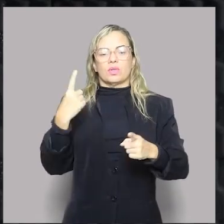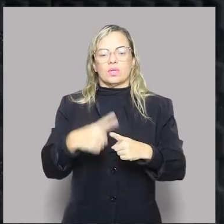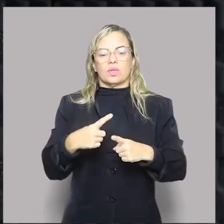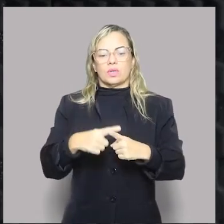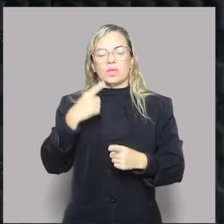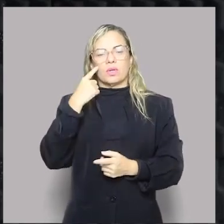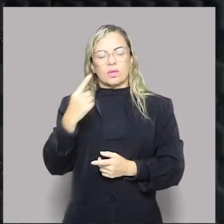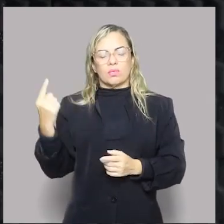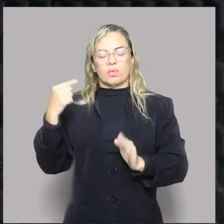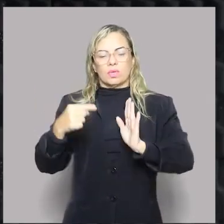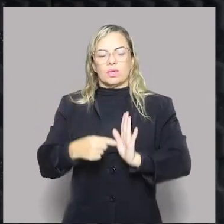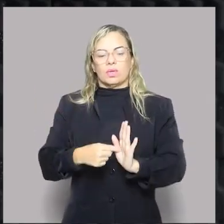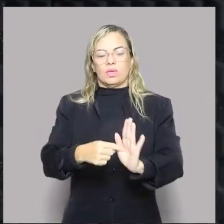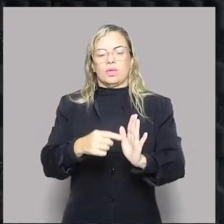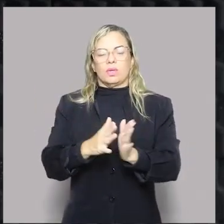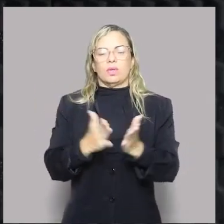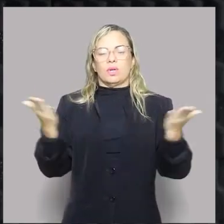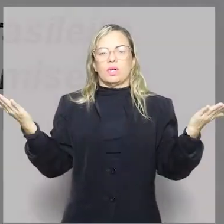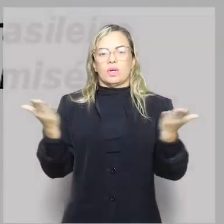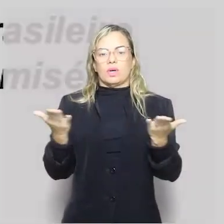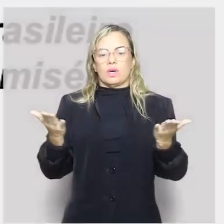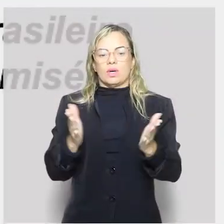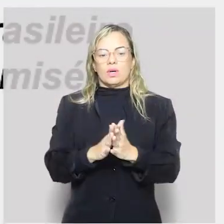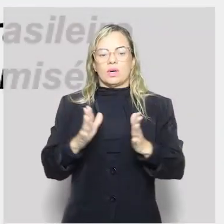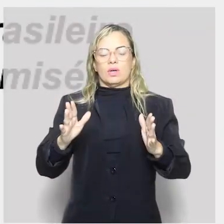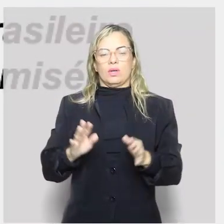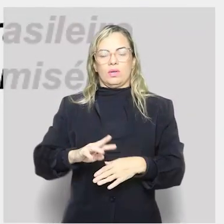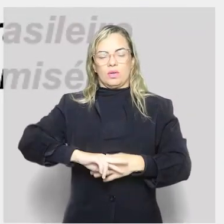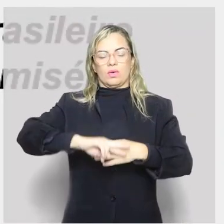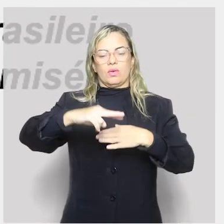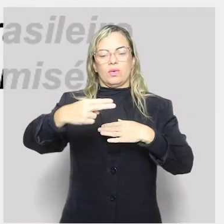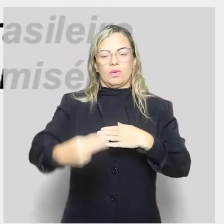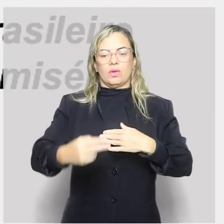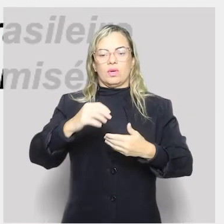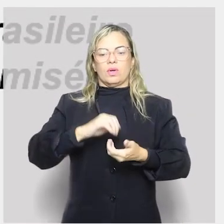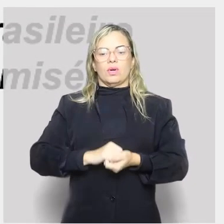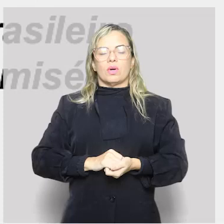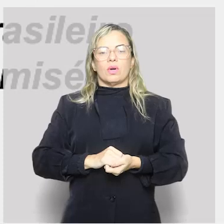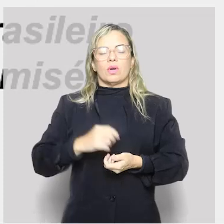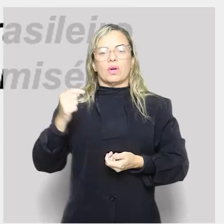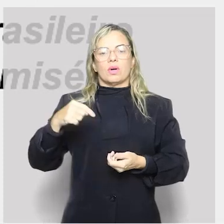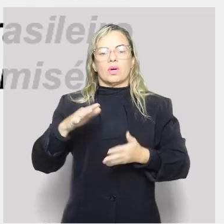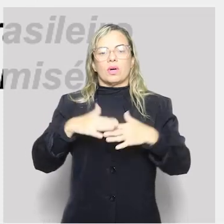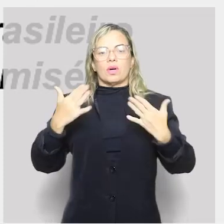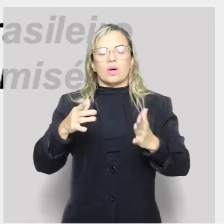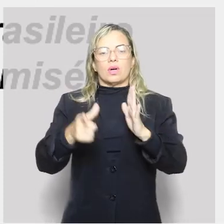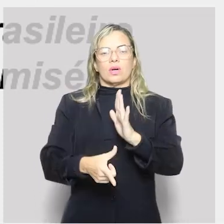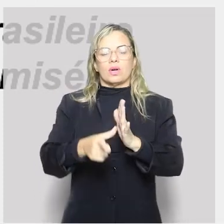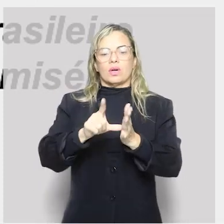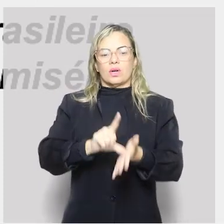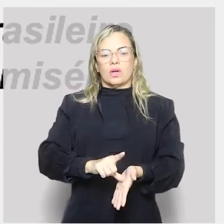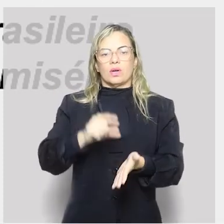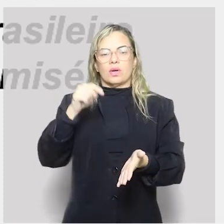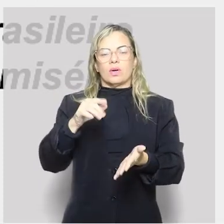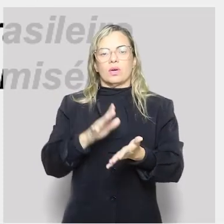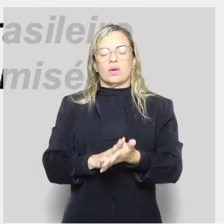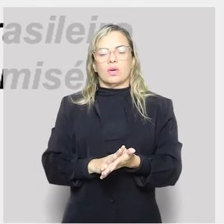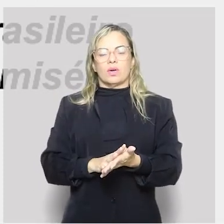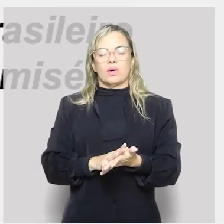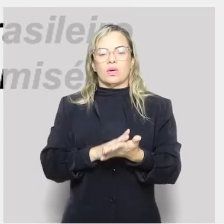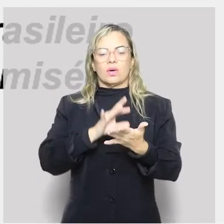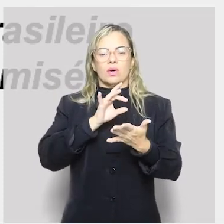outros serviços de igual importância para a vivência no meio informacional. Então, o que esse aluno, o que esse produtor está